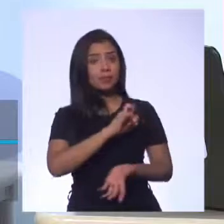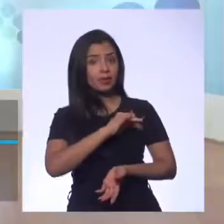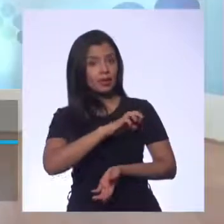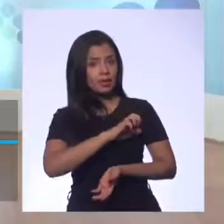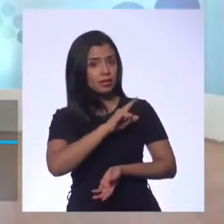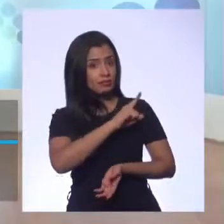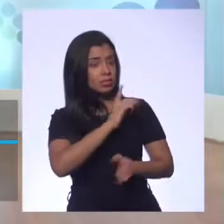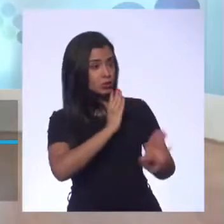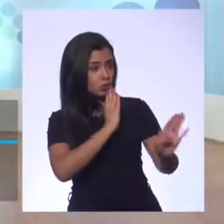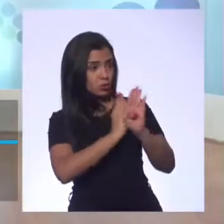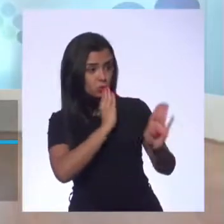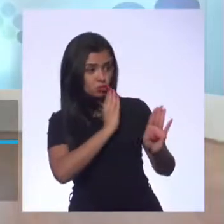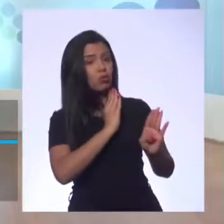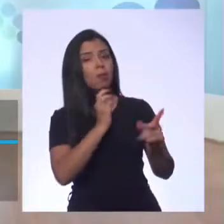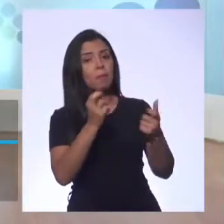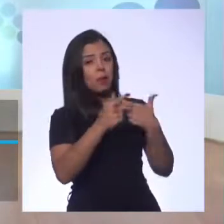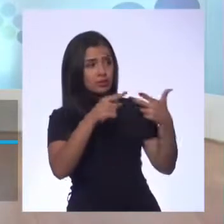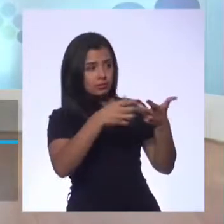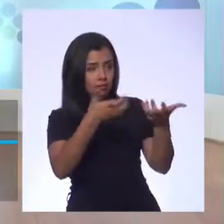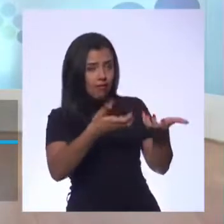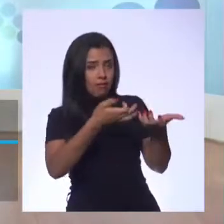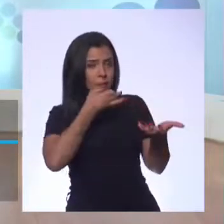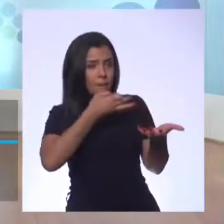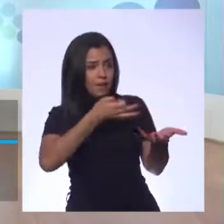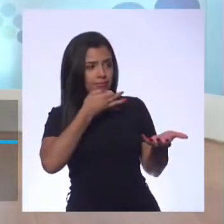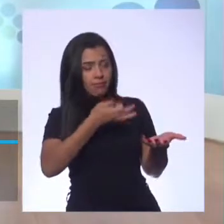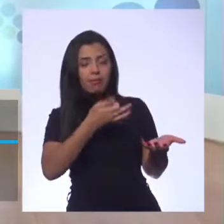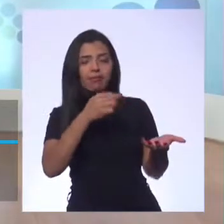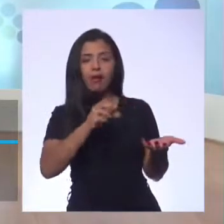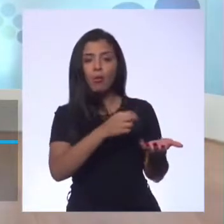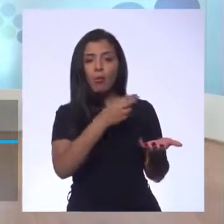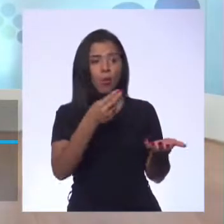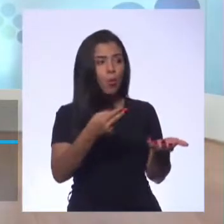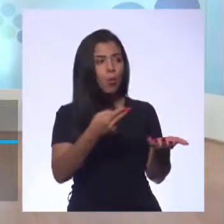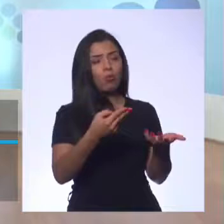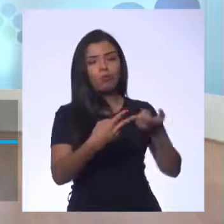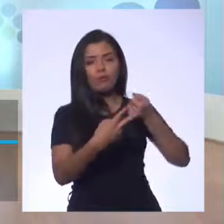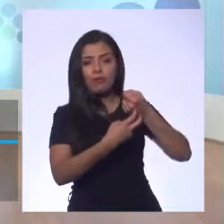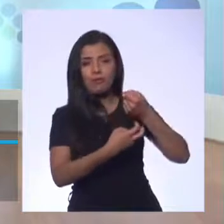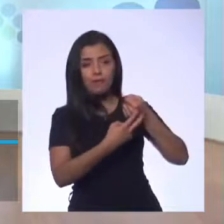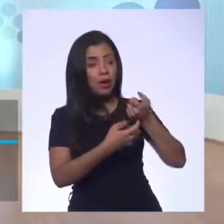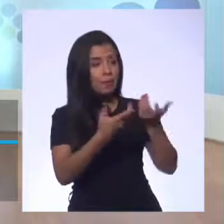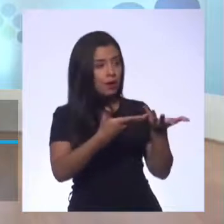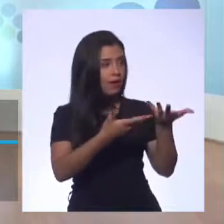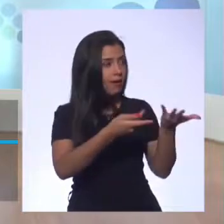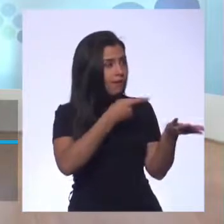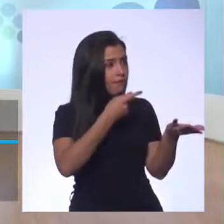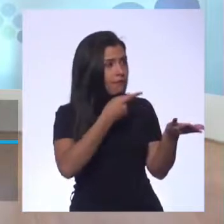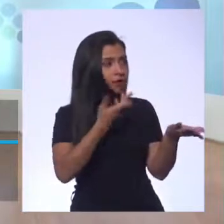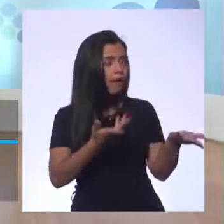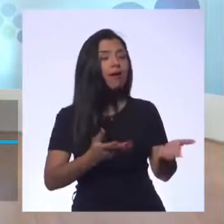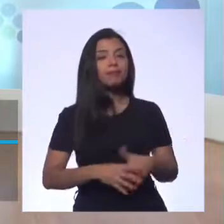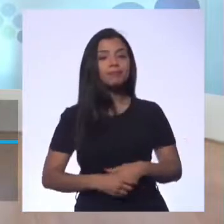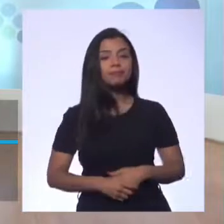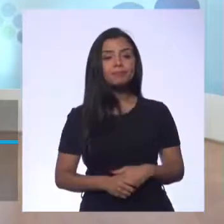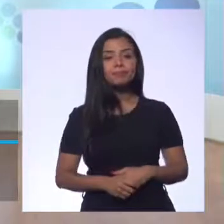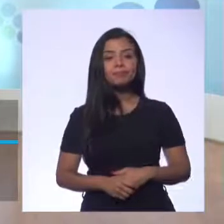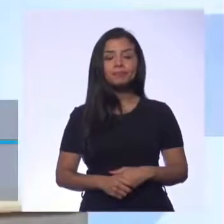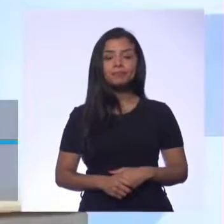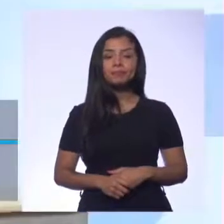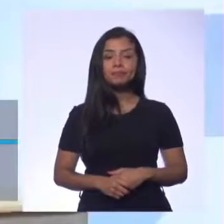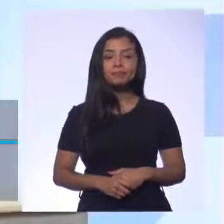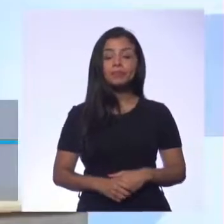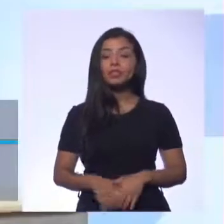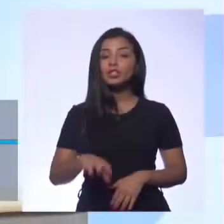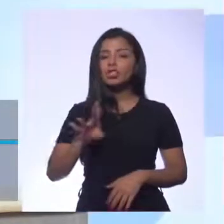achou algum substantivo que você queira comentar? Algum verbo que você acha em destaque aí? Ou tá ok? Não,